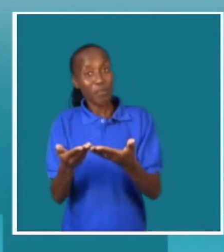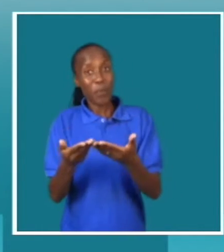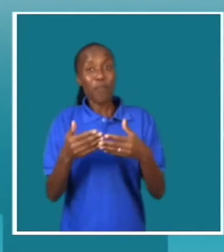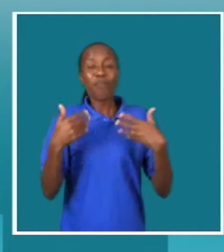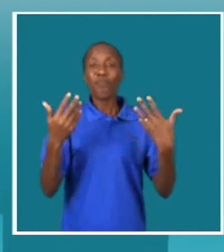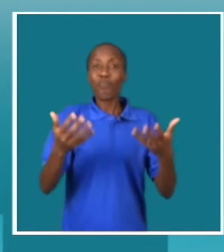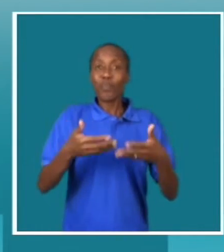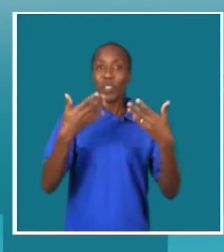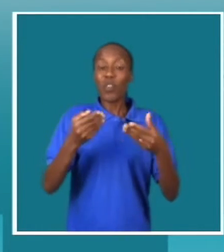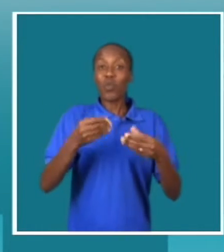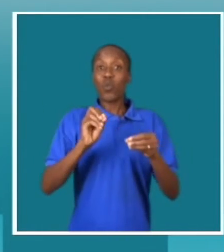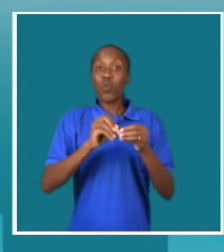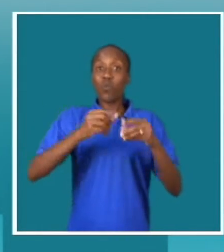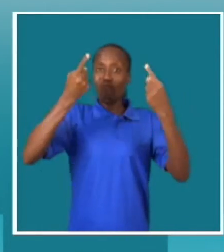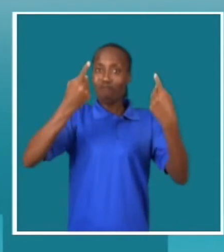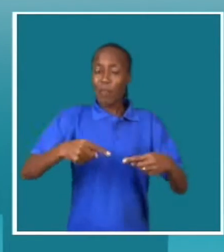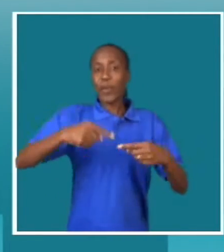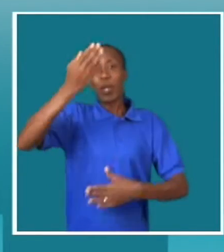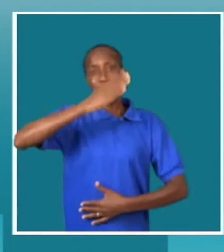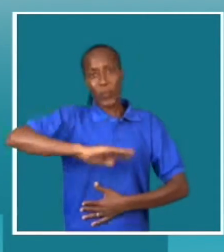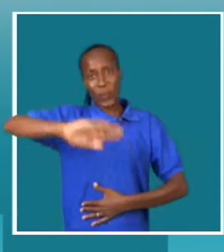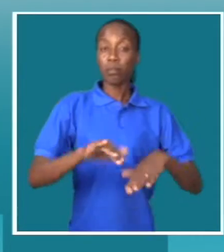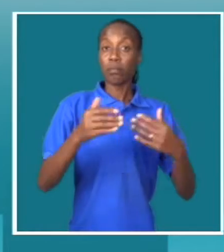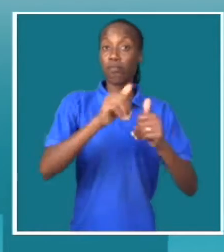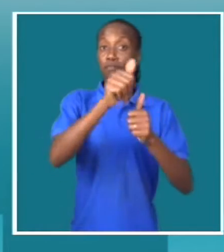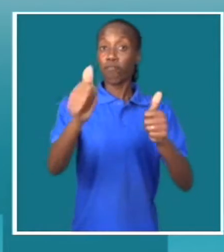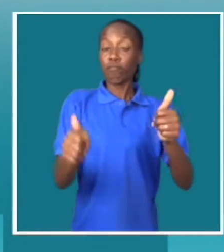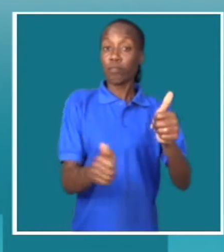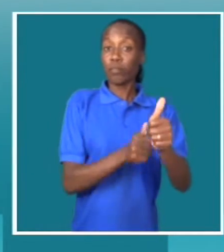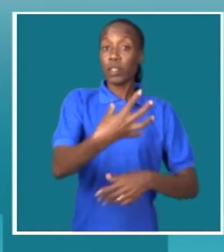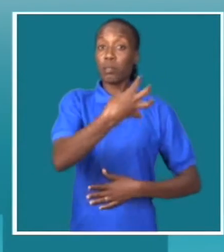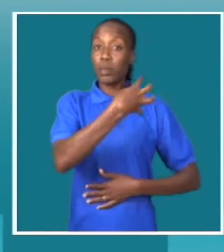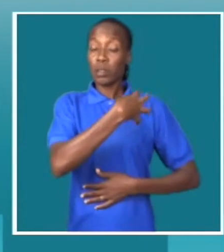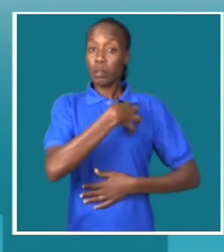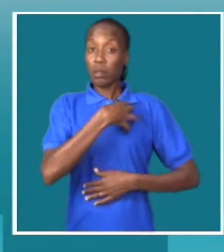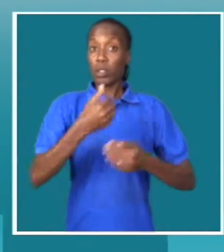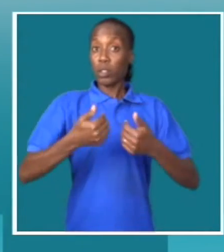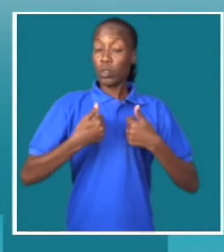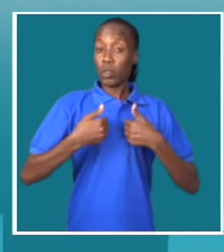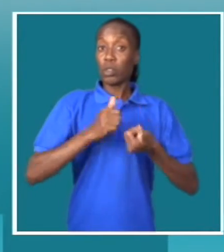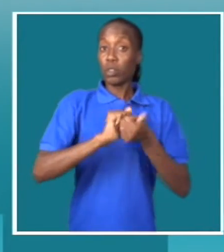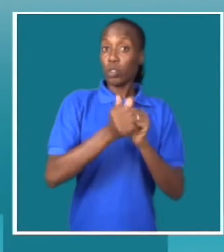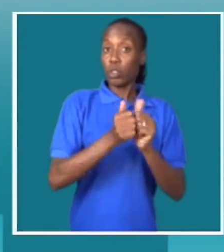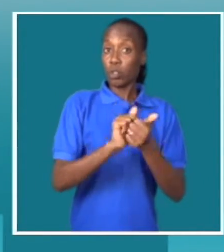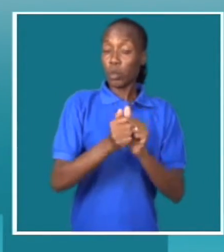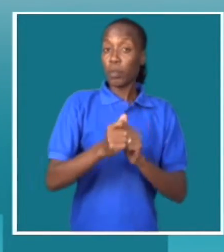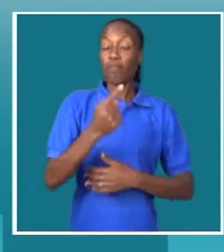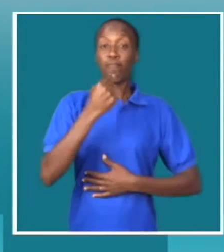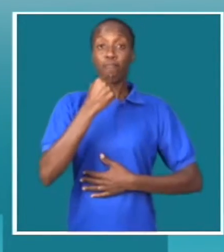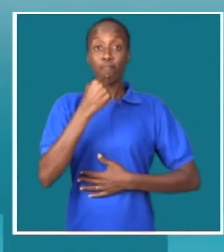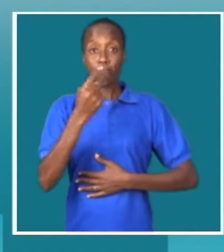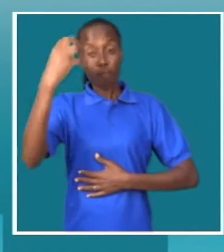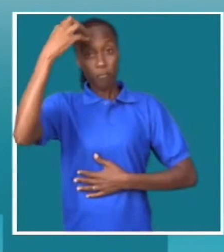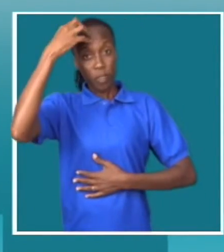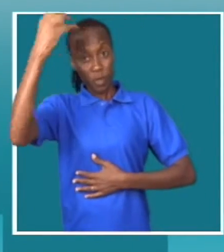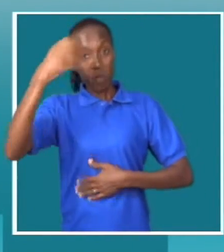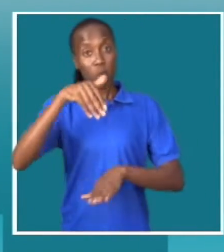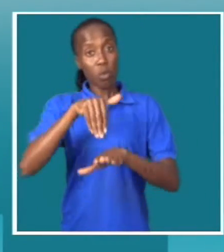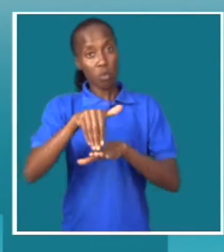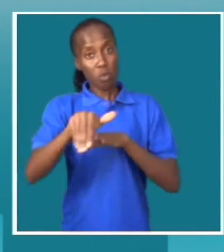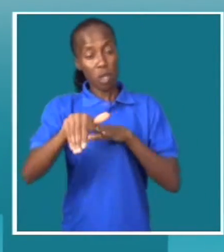termos isso no nosso Campeonato Internacional. Ana Flávia Azinheira, vice-ministra da Juventude e Desporto, afirma que